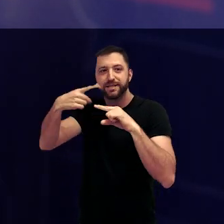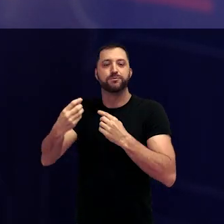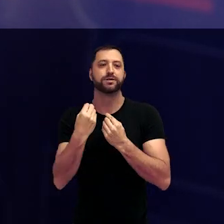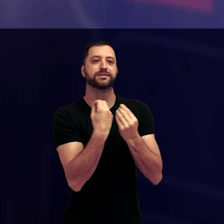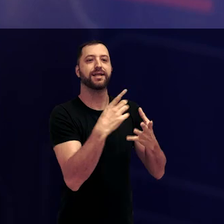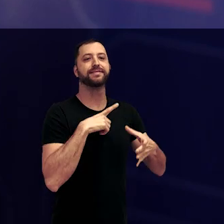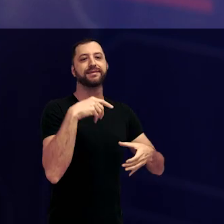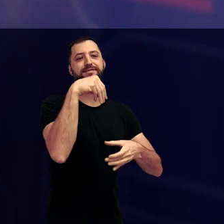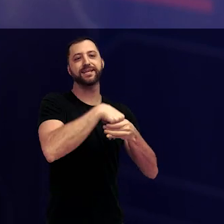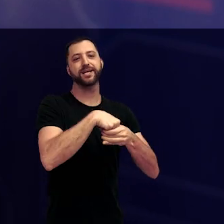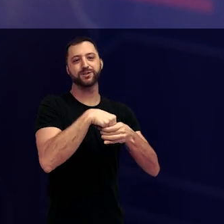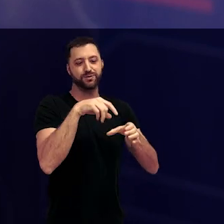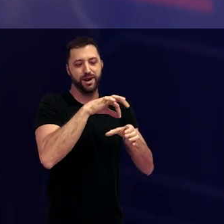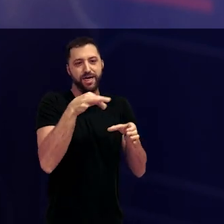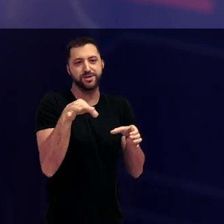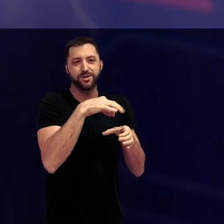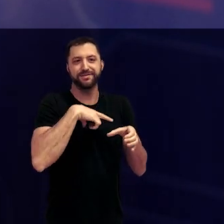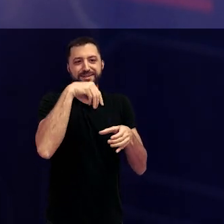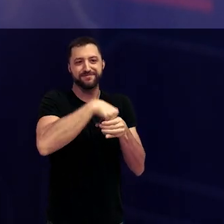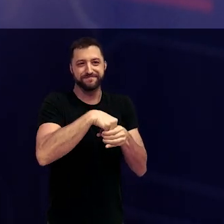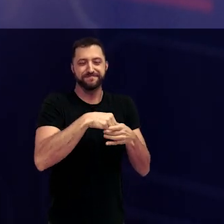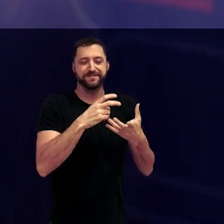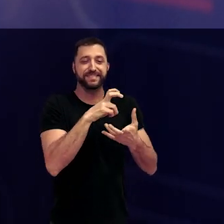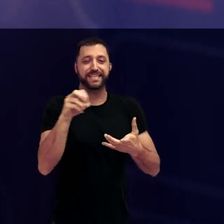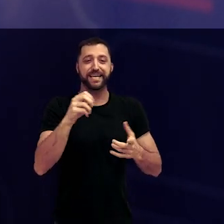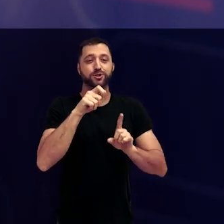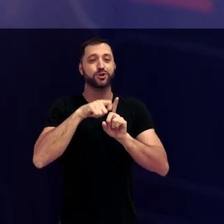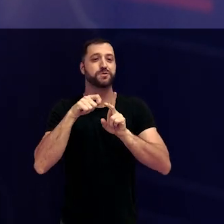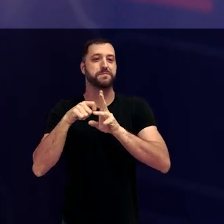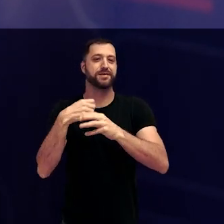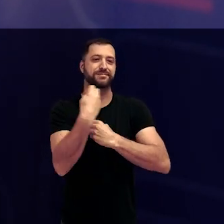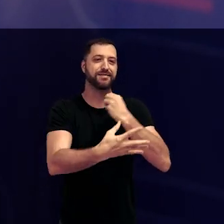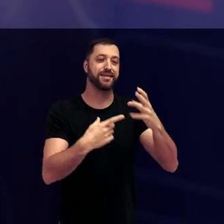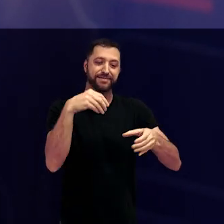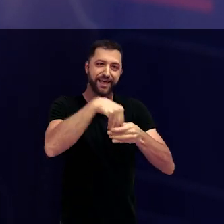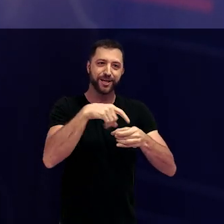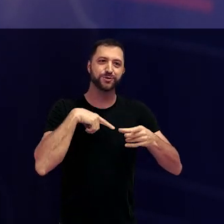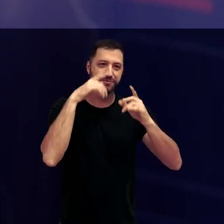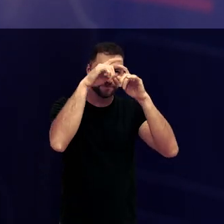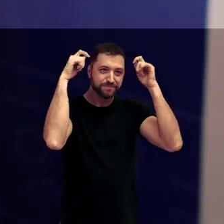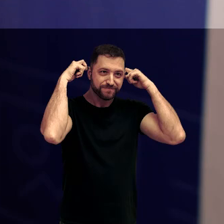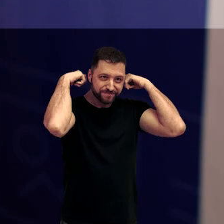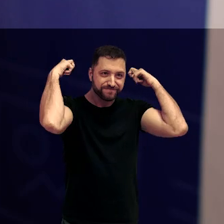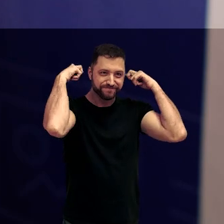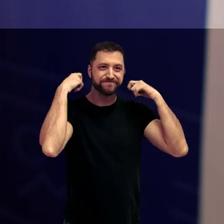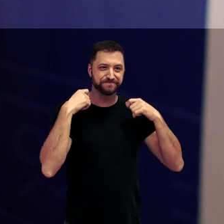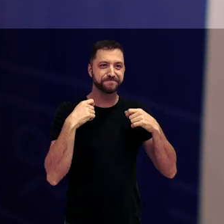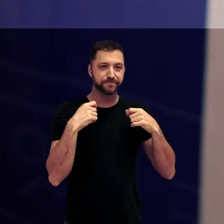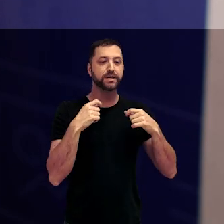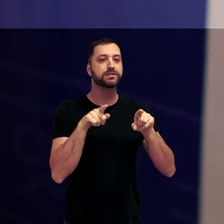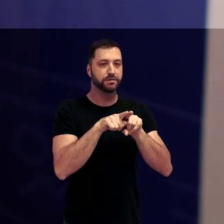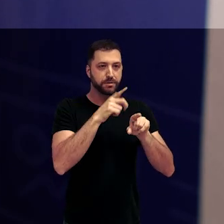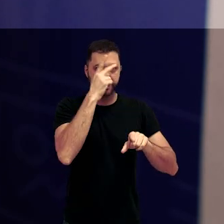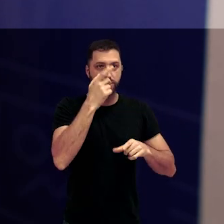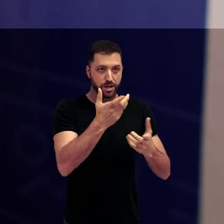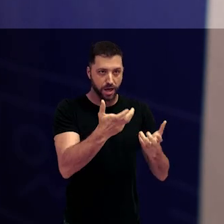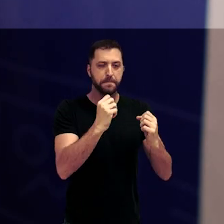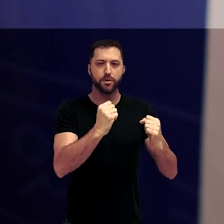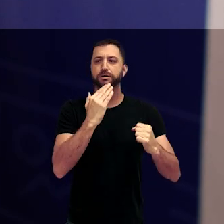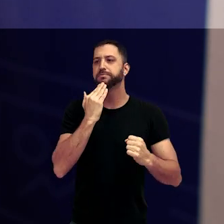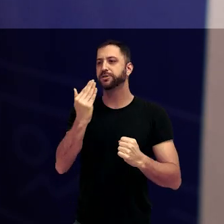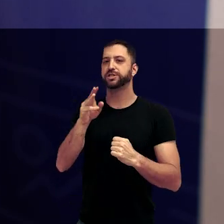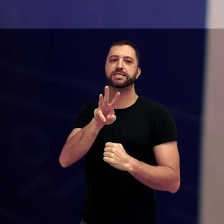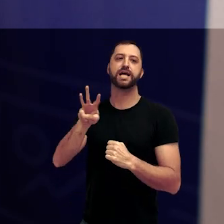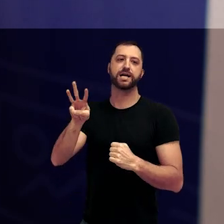maquiagem vai com um lenço nosso. Só para esse projeto a gente entrega 500 lenços por mês. E também direto na casa da paciente,